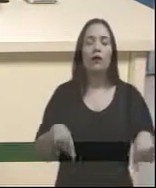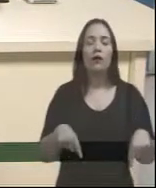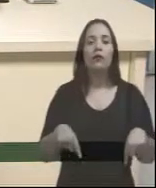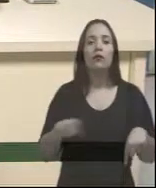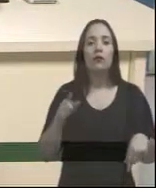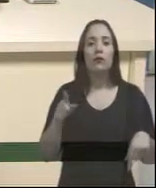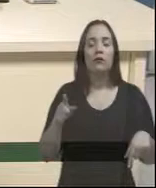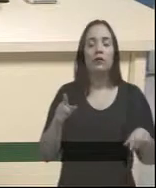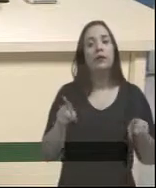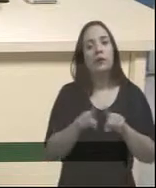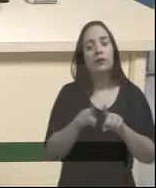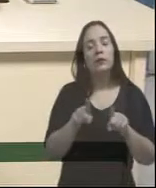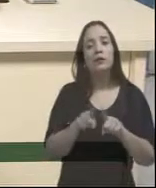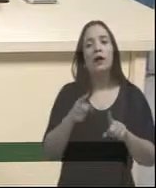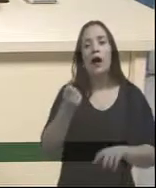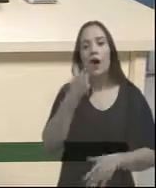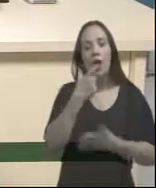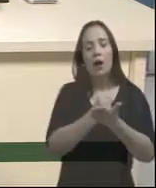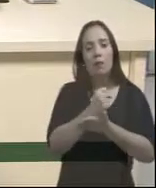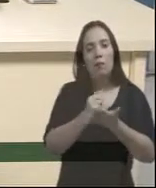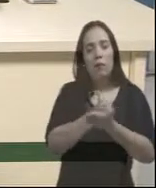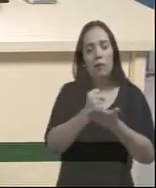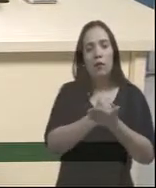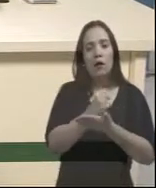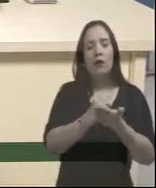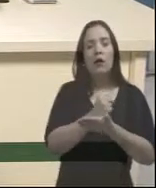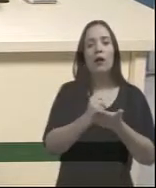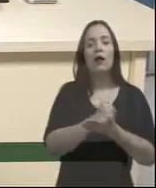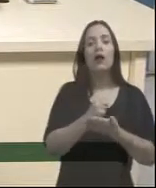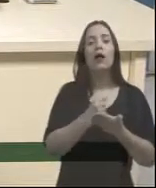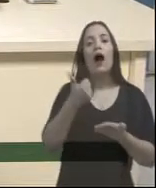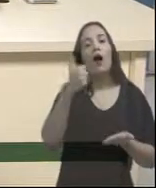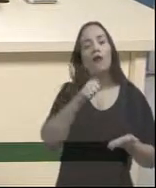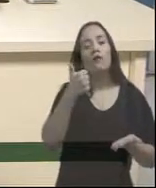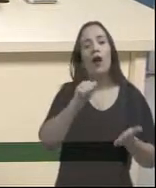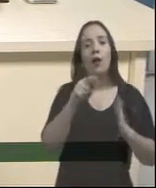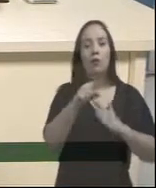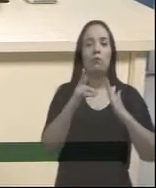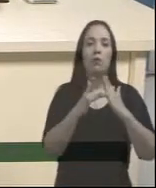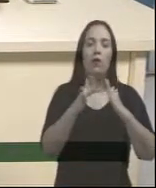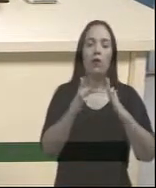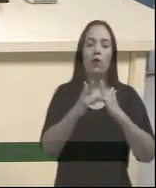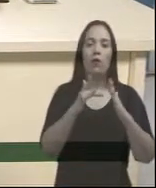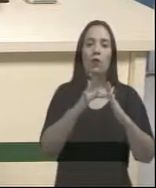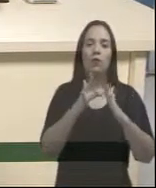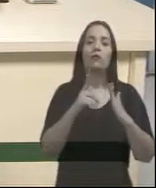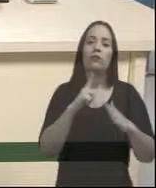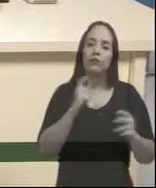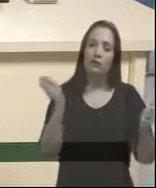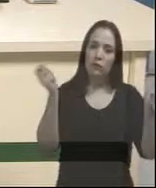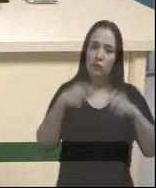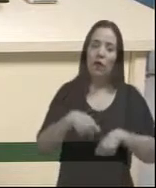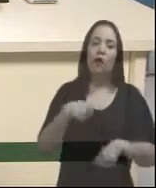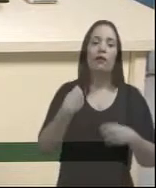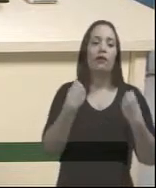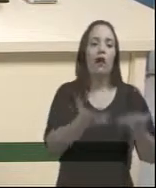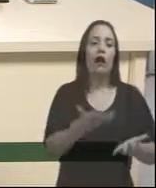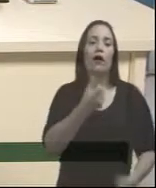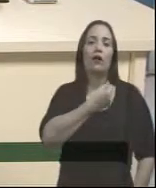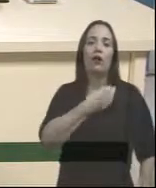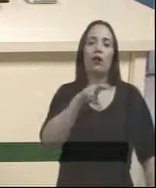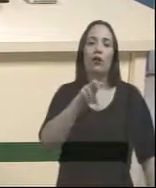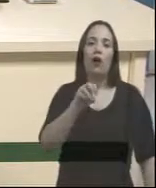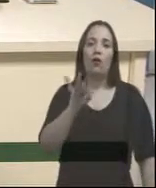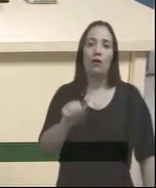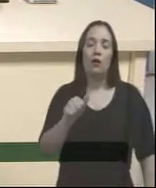do recebimento do remédio e também da avaliação do posto de saúde, que as pessoas hoje têm possibilidade de dar a nota para